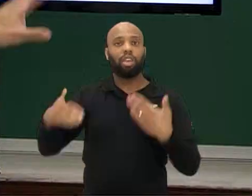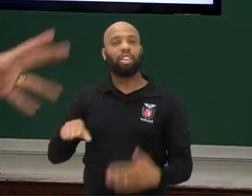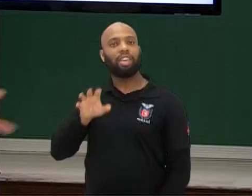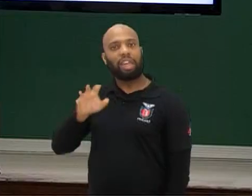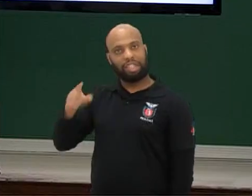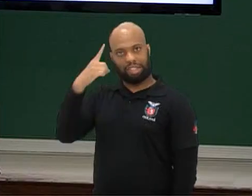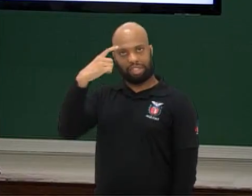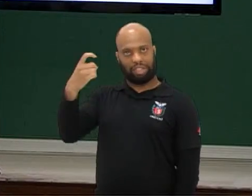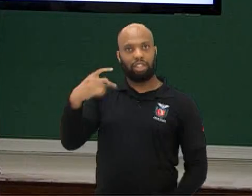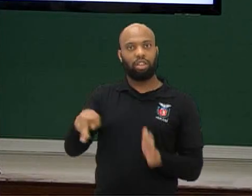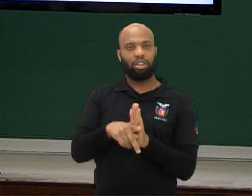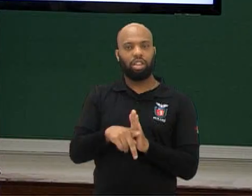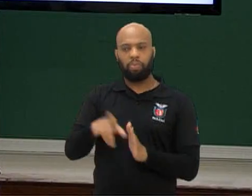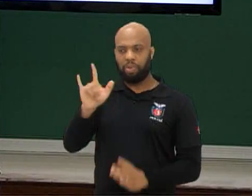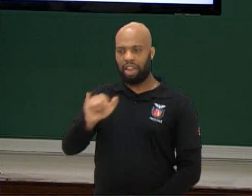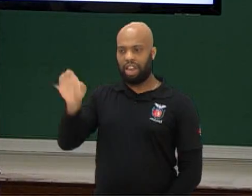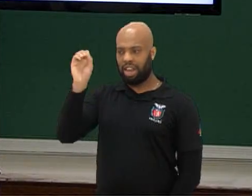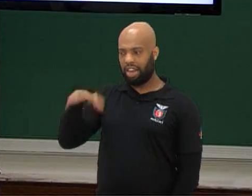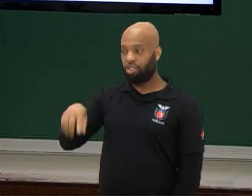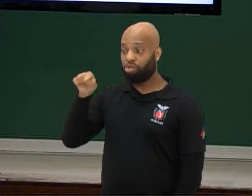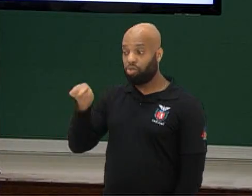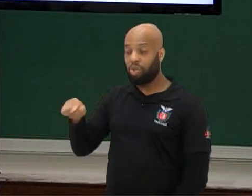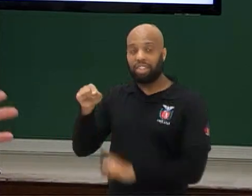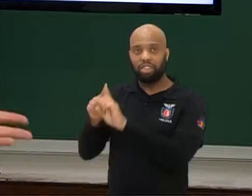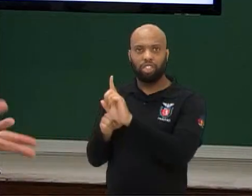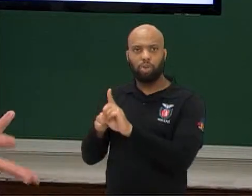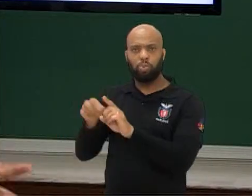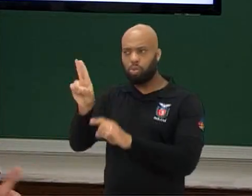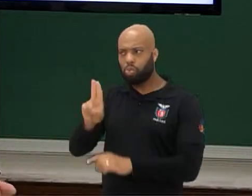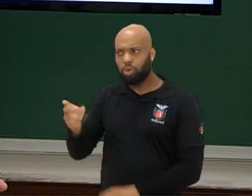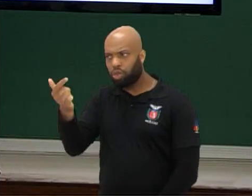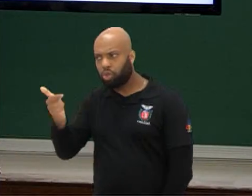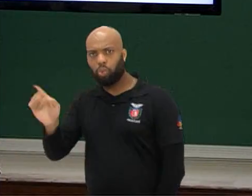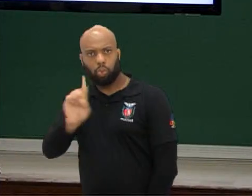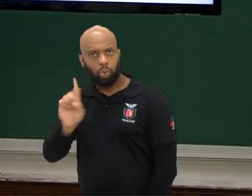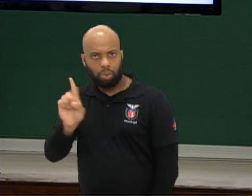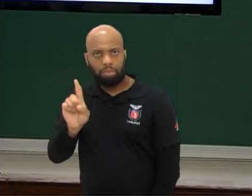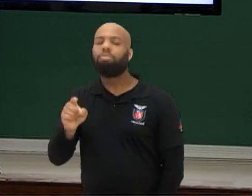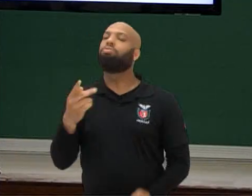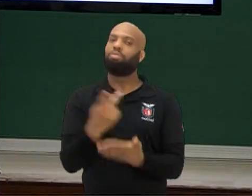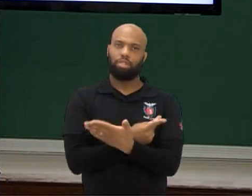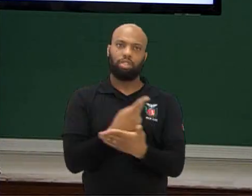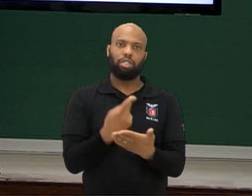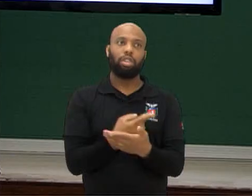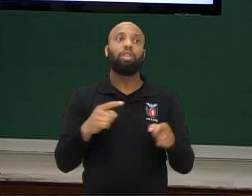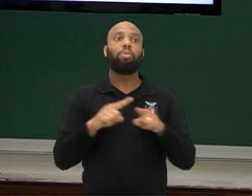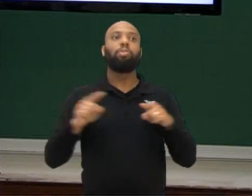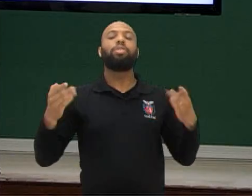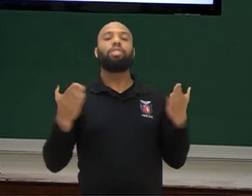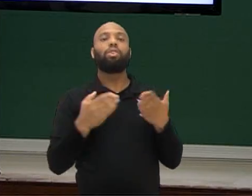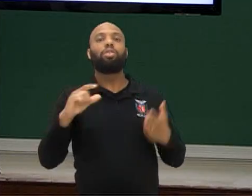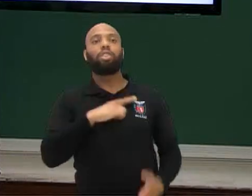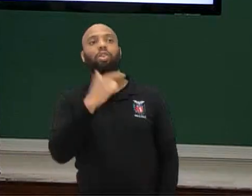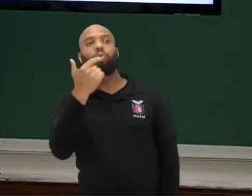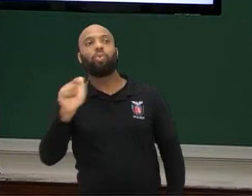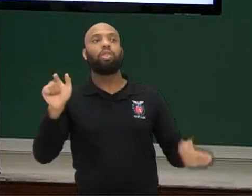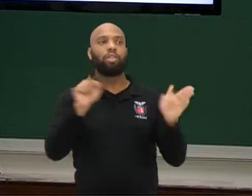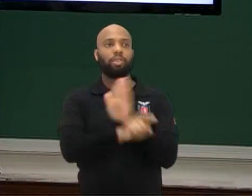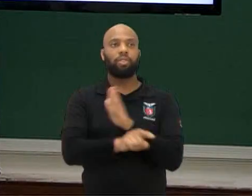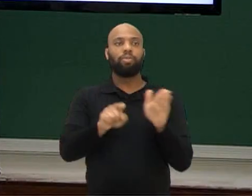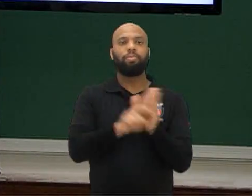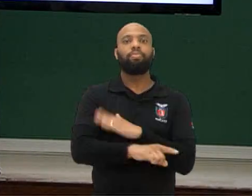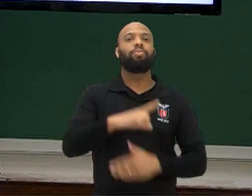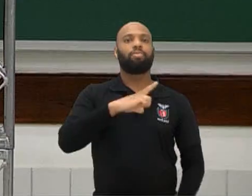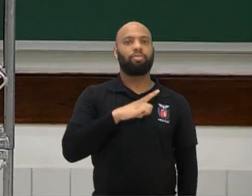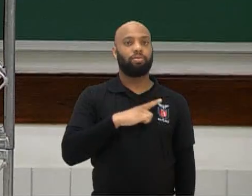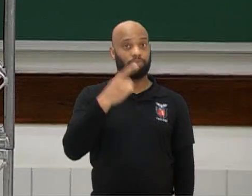essa ideia de que o lixo orgânico ele não é reciclável não está correta. Mas agora eu trouxe uma outra pergunta para